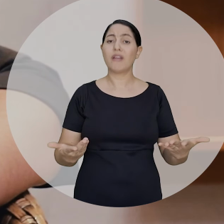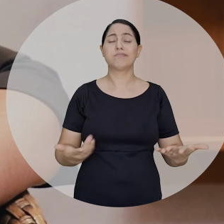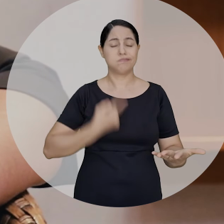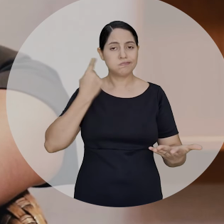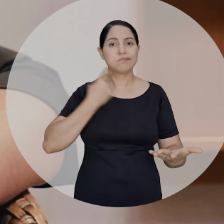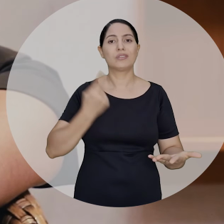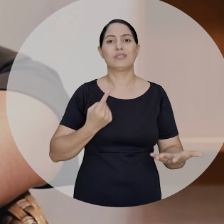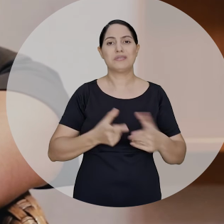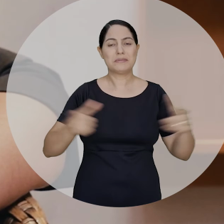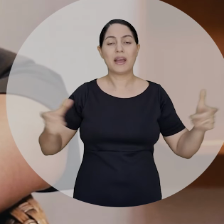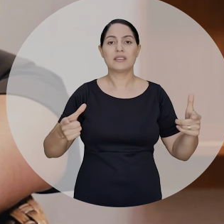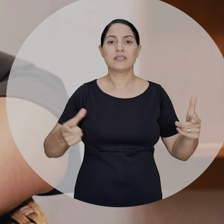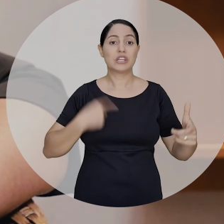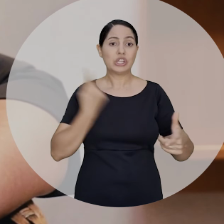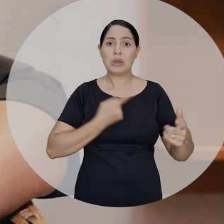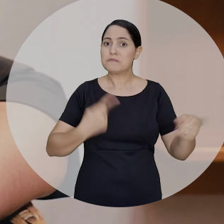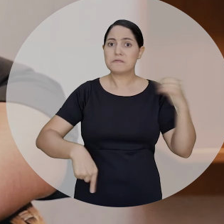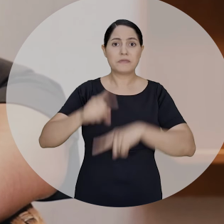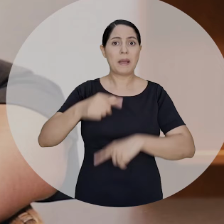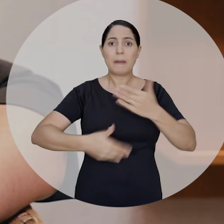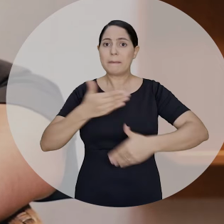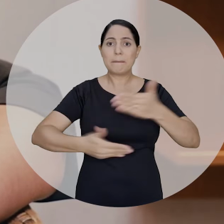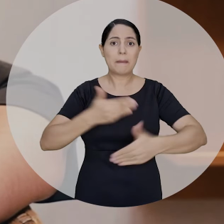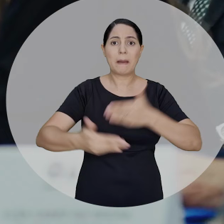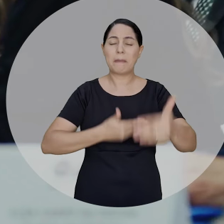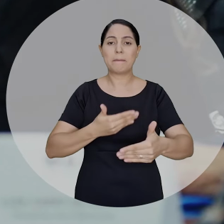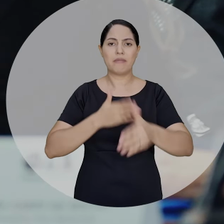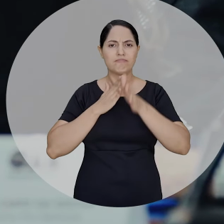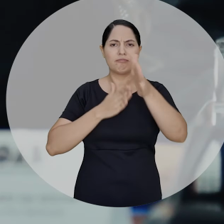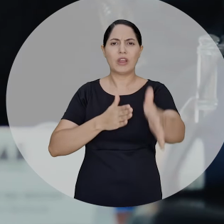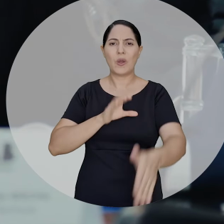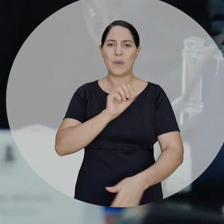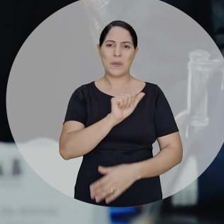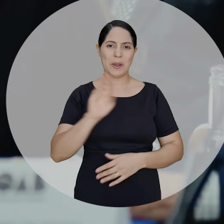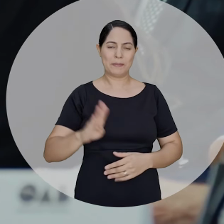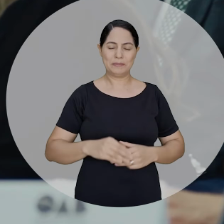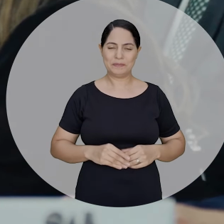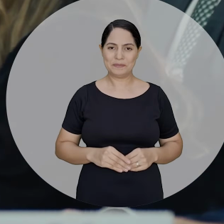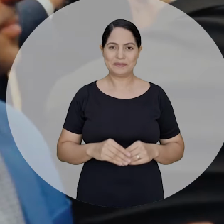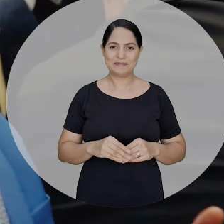claro da evolução, do avanço, que se reflete também na direção da OAB.